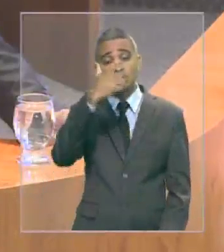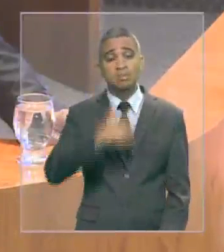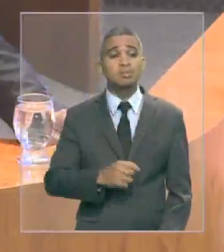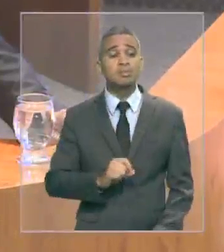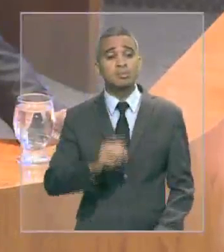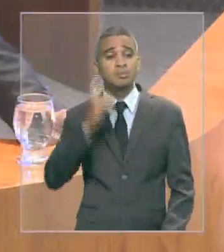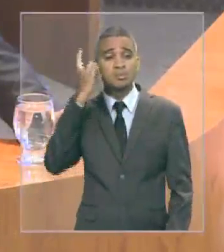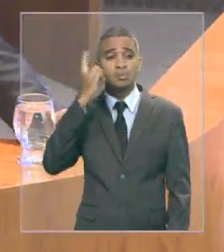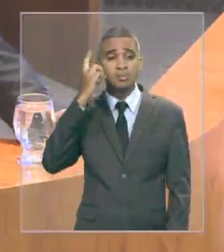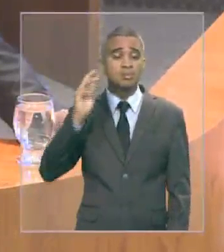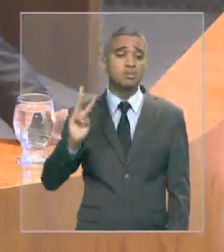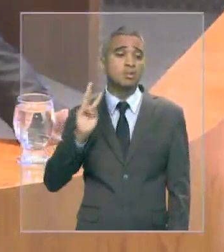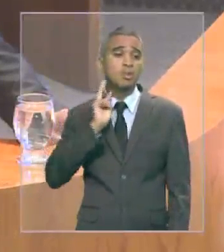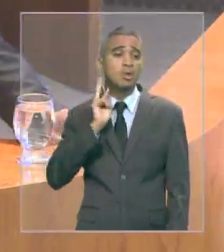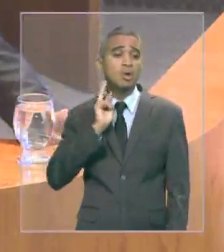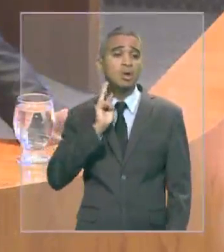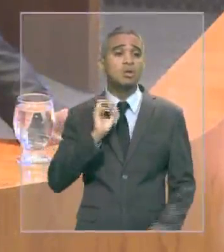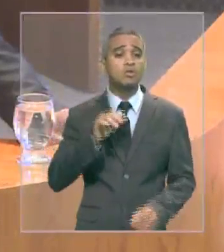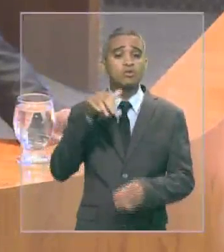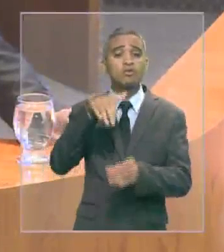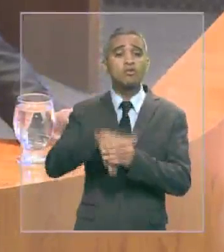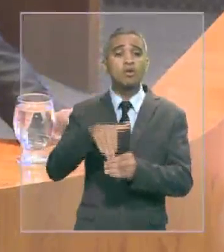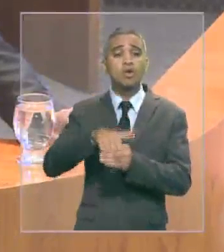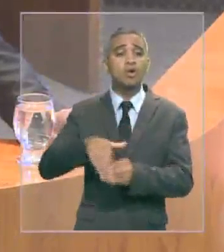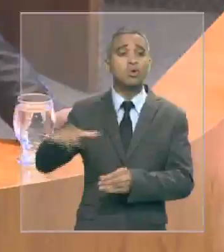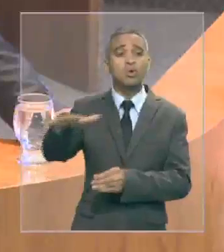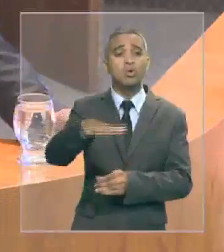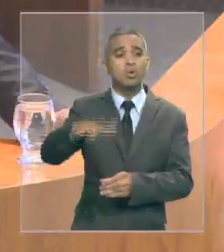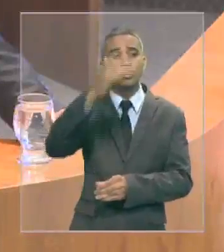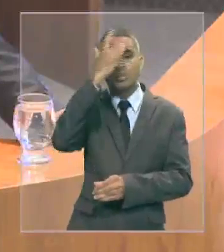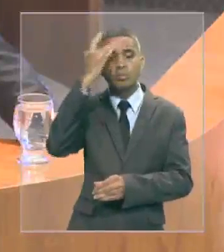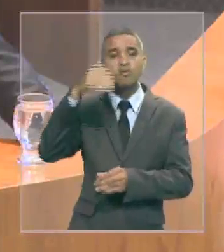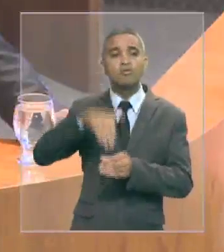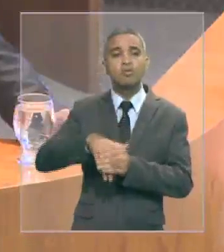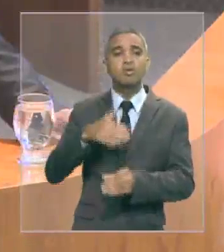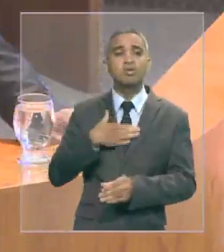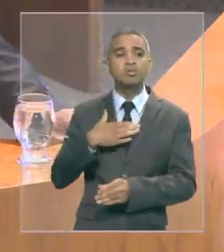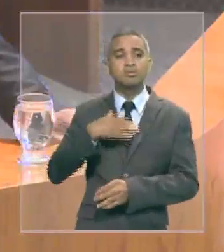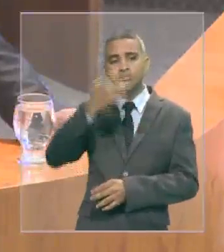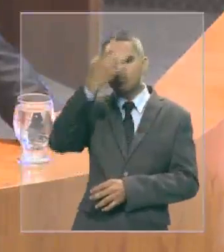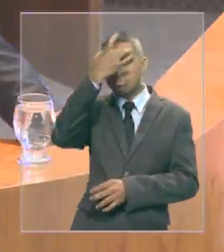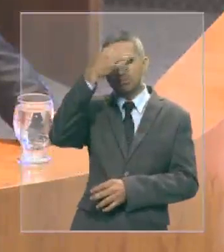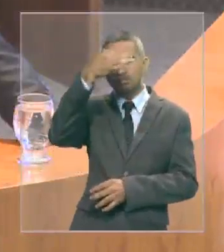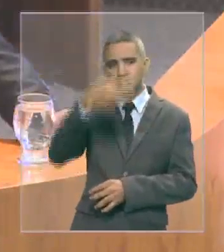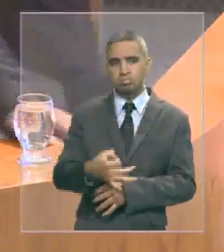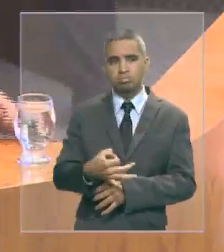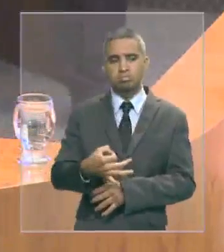Curso, eleito pelo voto consciente, em defesa do povo do Maranhão.